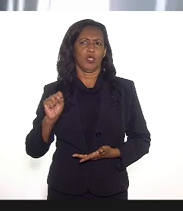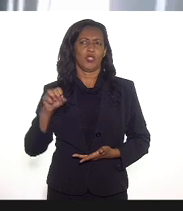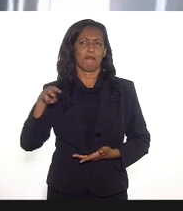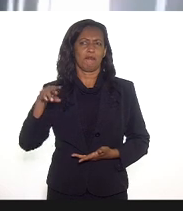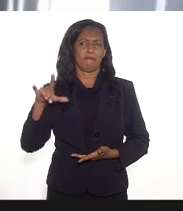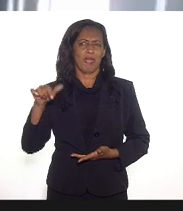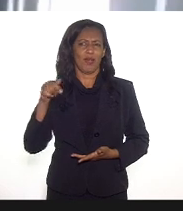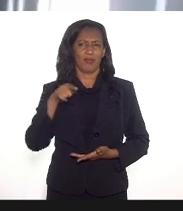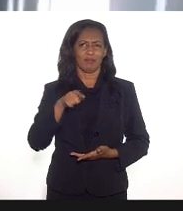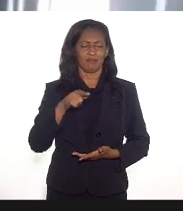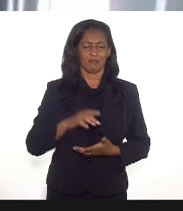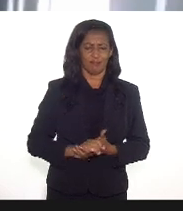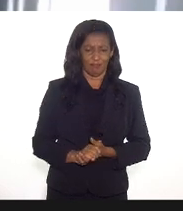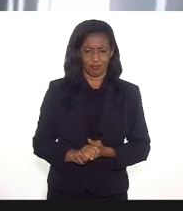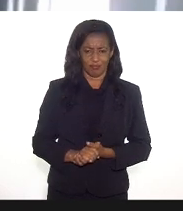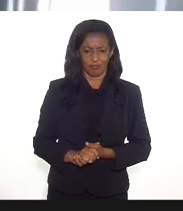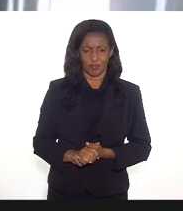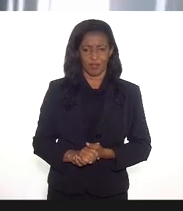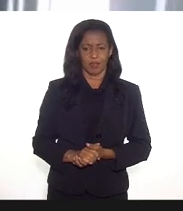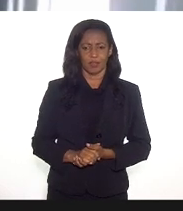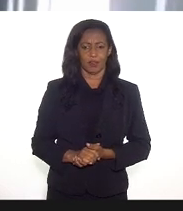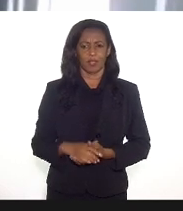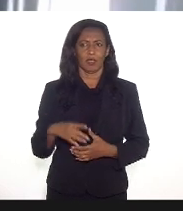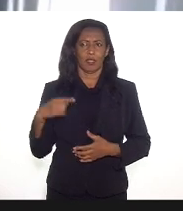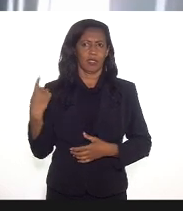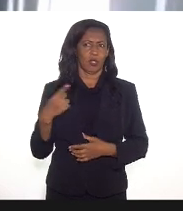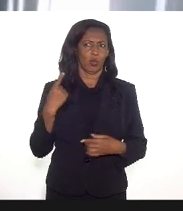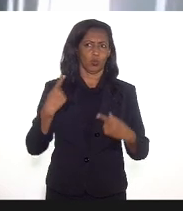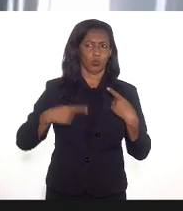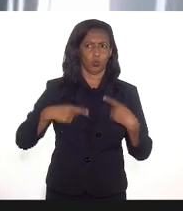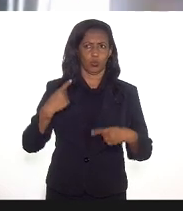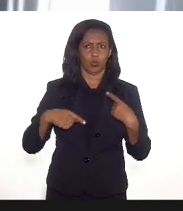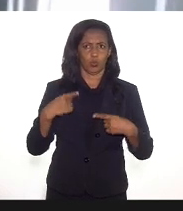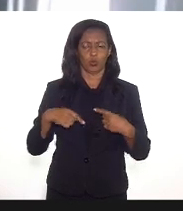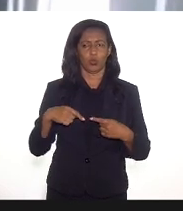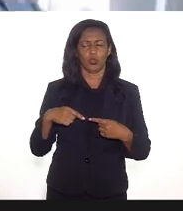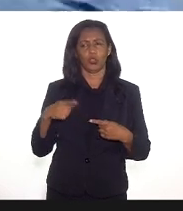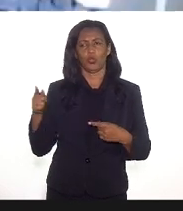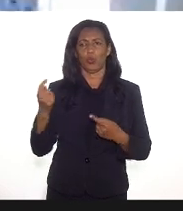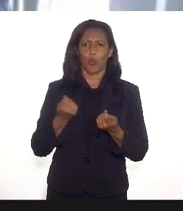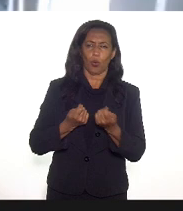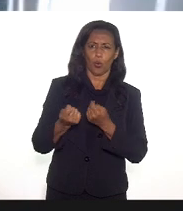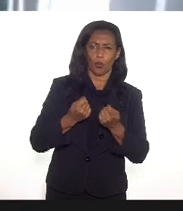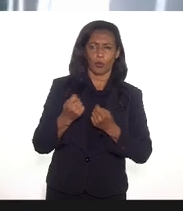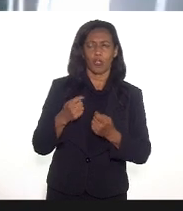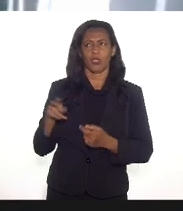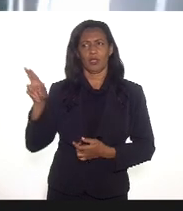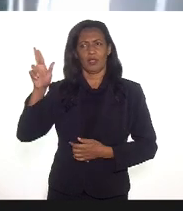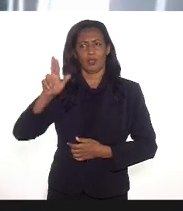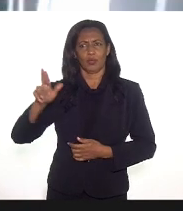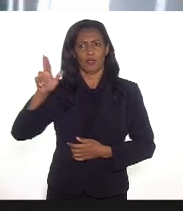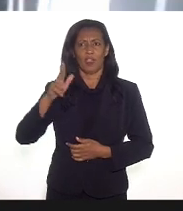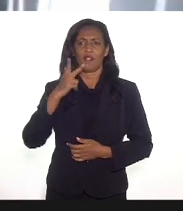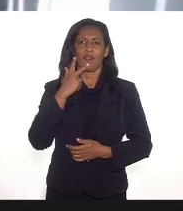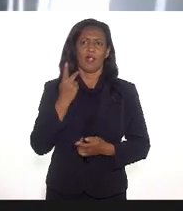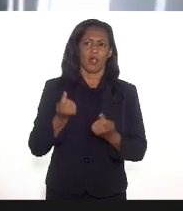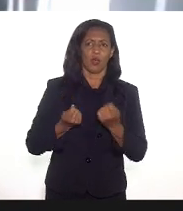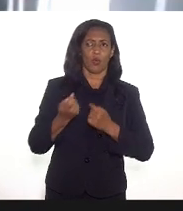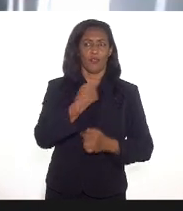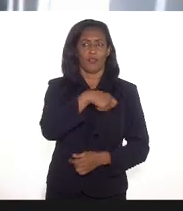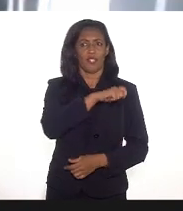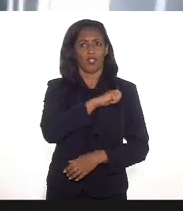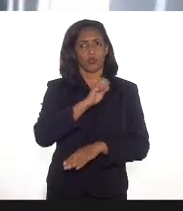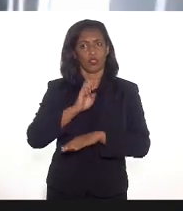fórum que nós criamos para discutir com as universidades, com os economistas, enfim, a questão econômica e fiscal